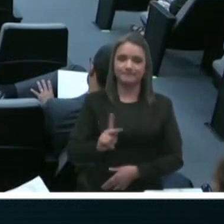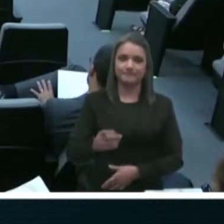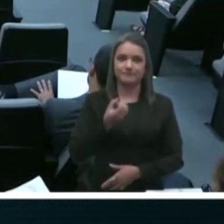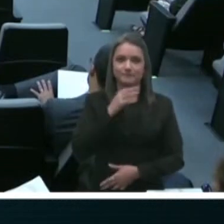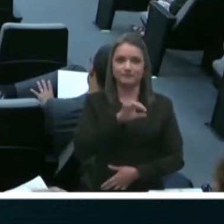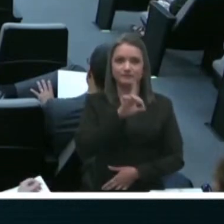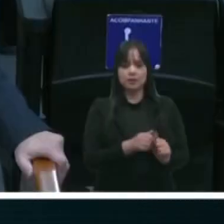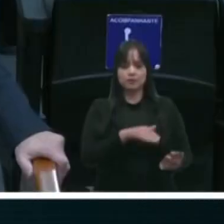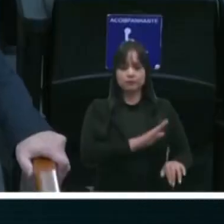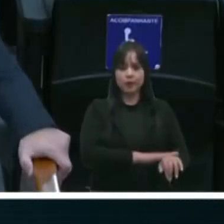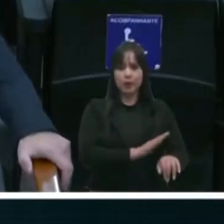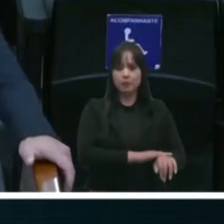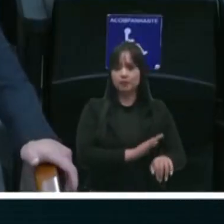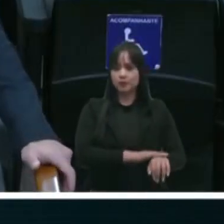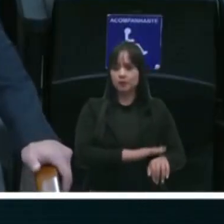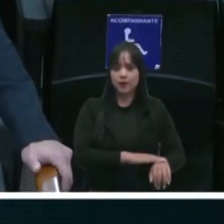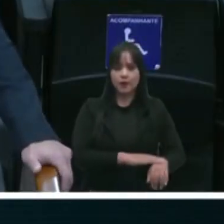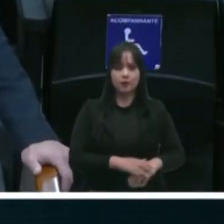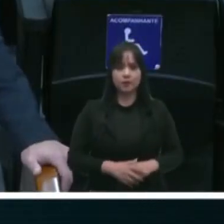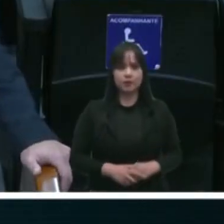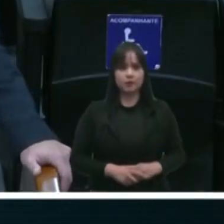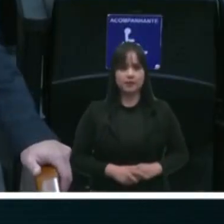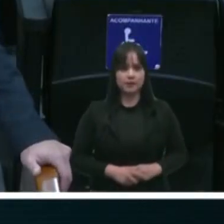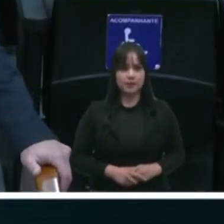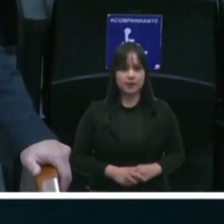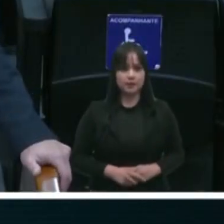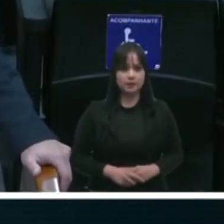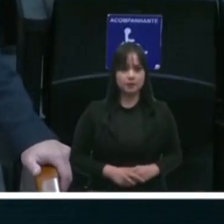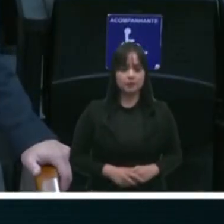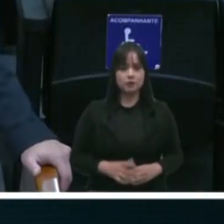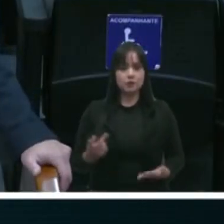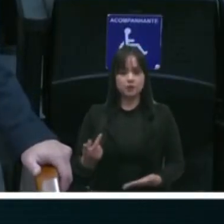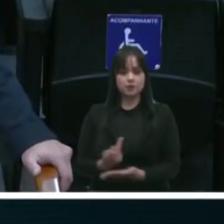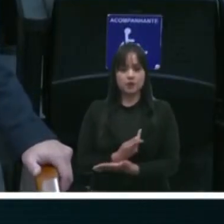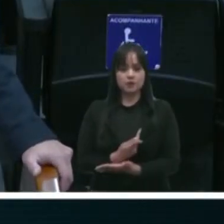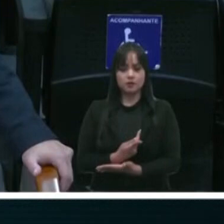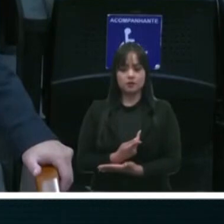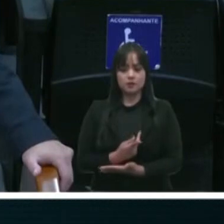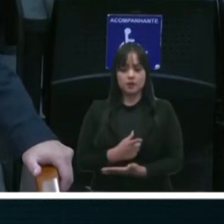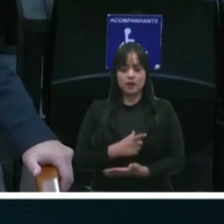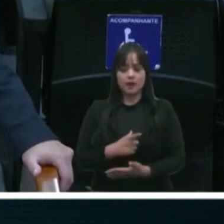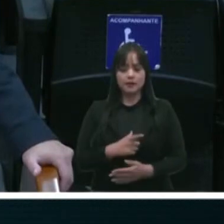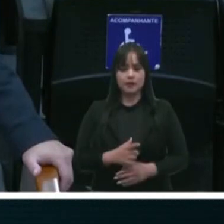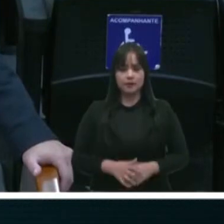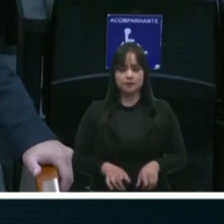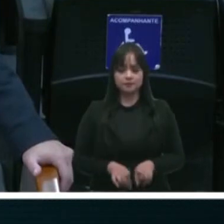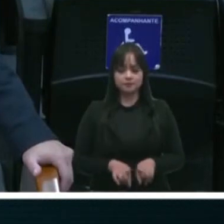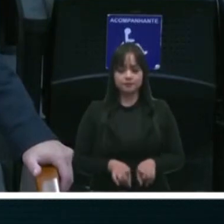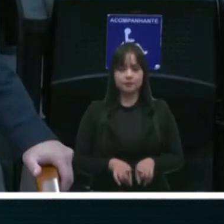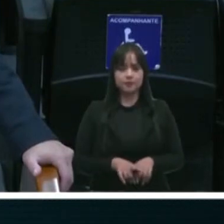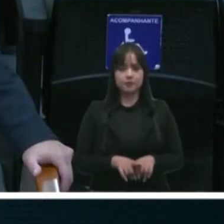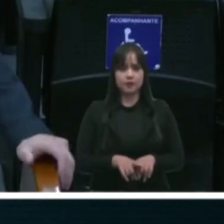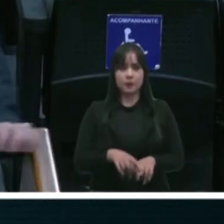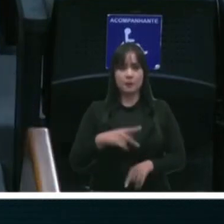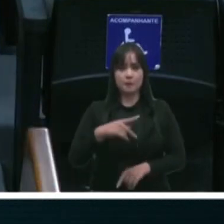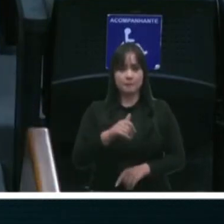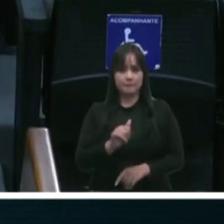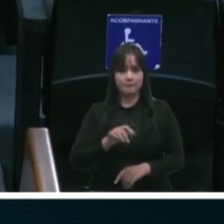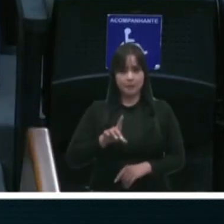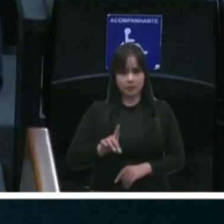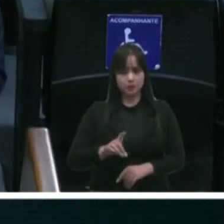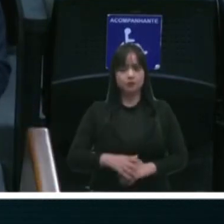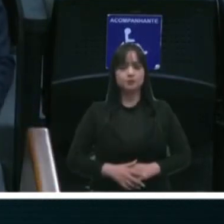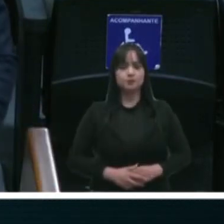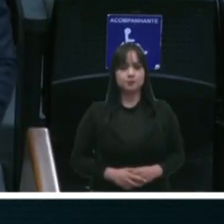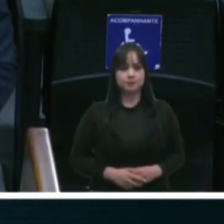varas em processos que não seriam de sua competência originária e sempre em ações penais. As